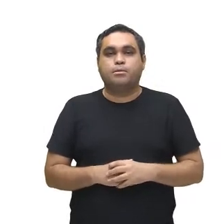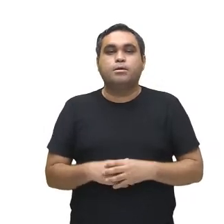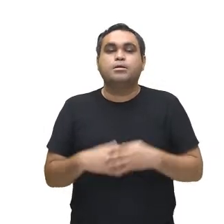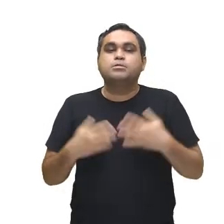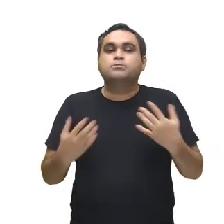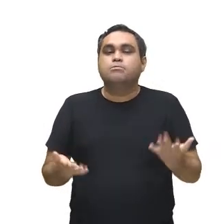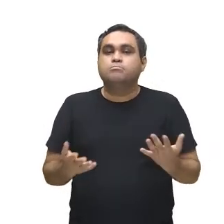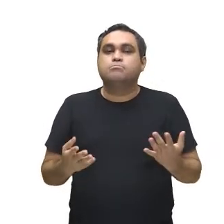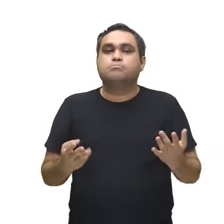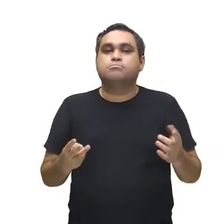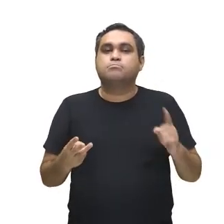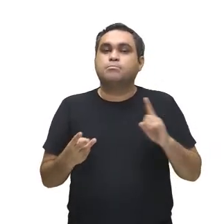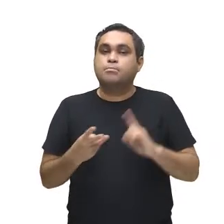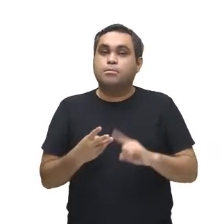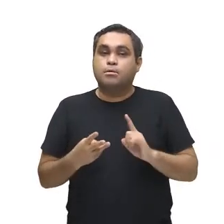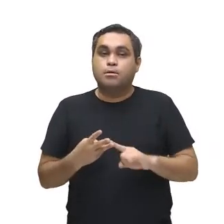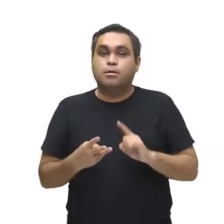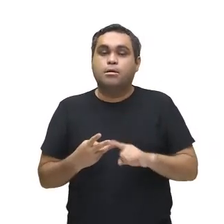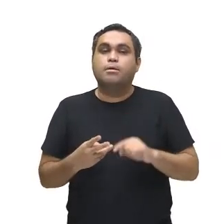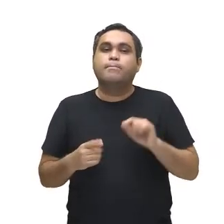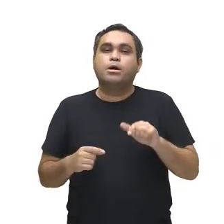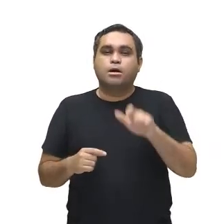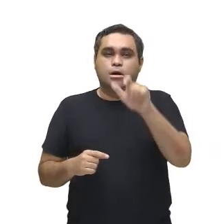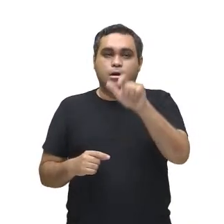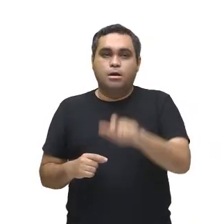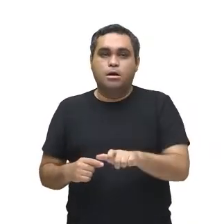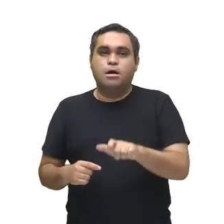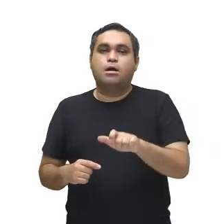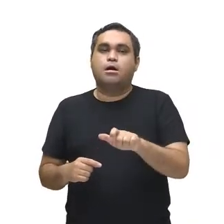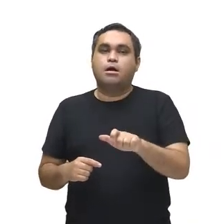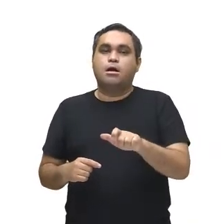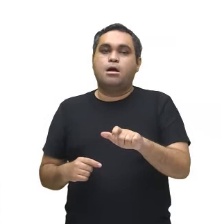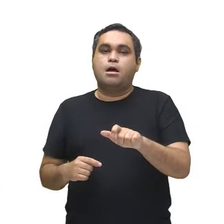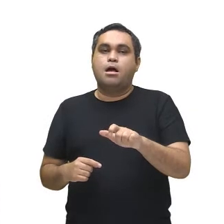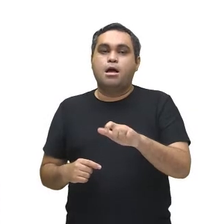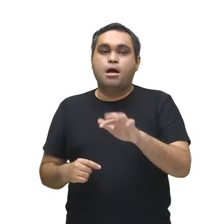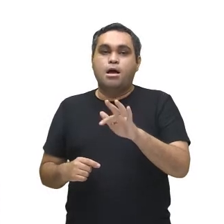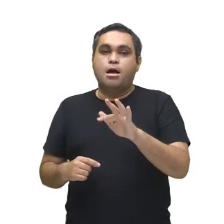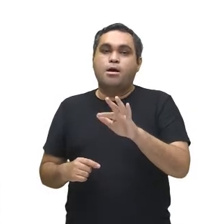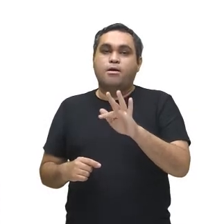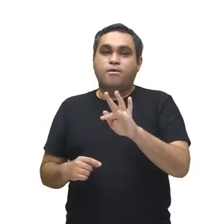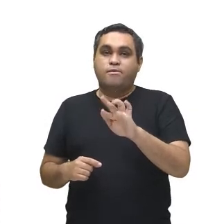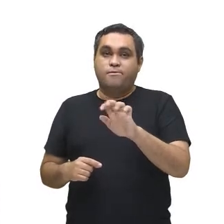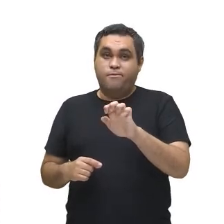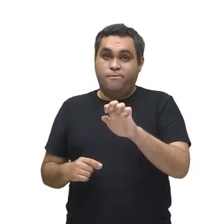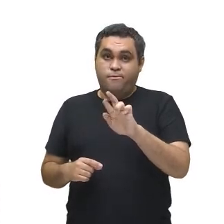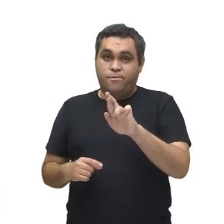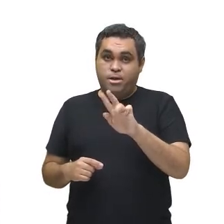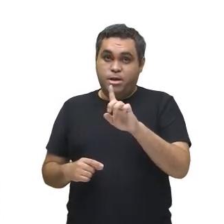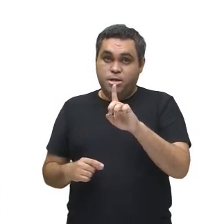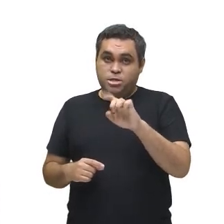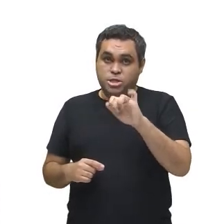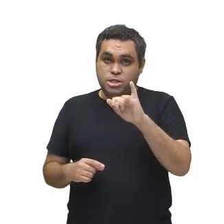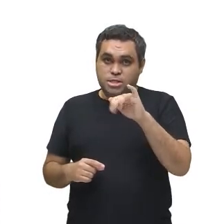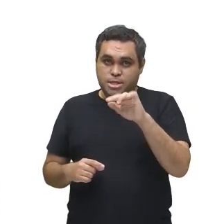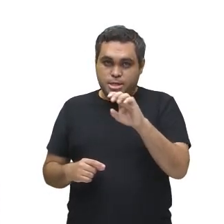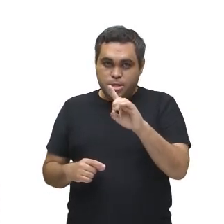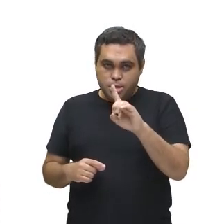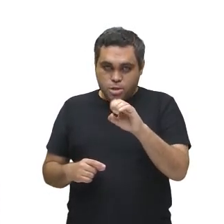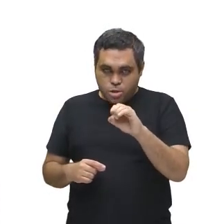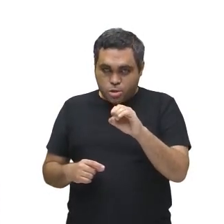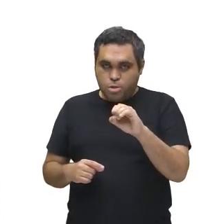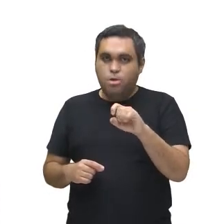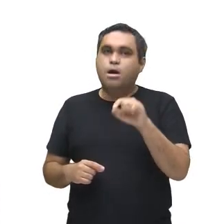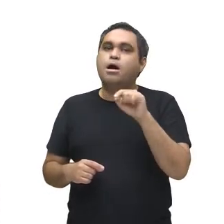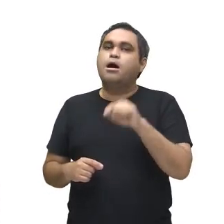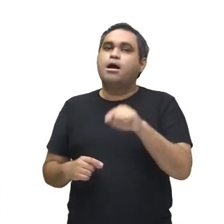Porque o assassinato do arquiduque austríaco Francisco Ferdinando, um fato isolado, deflagrou a Primeira